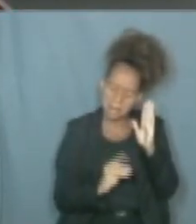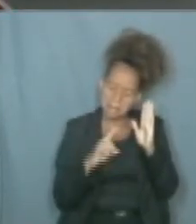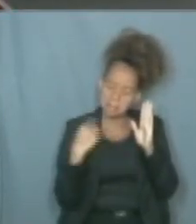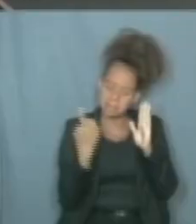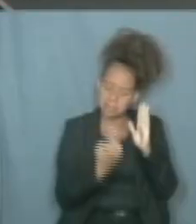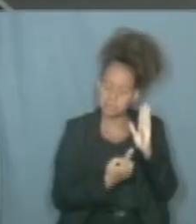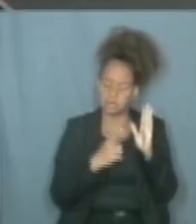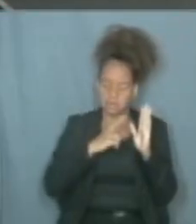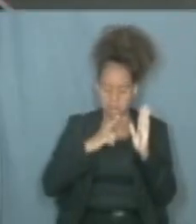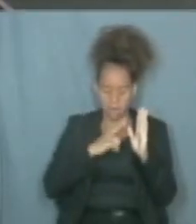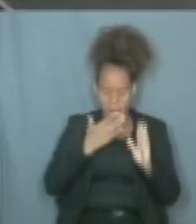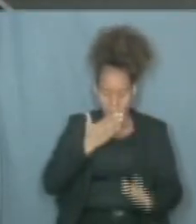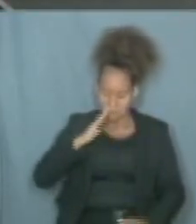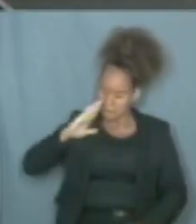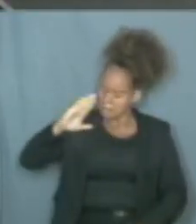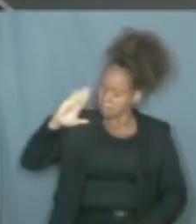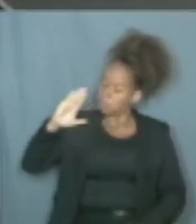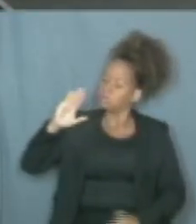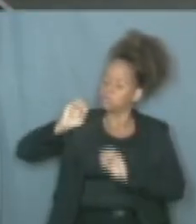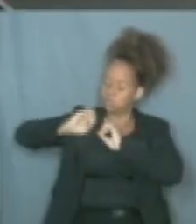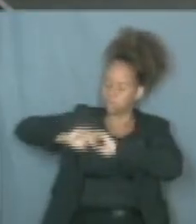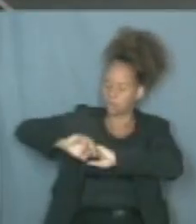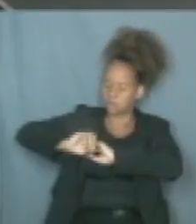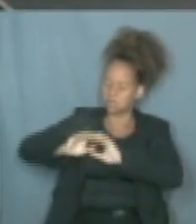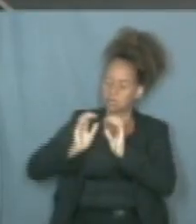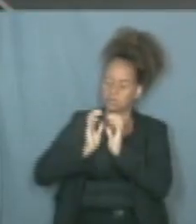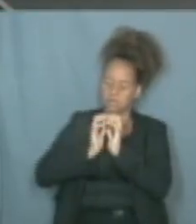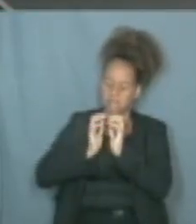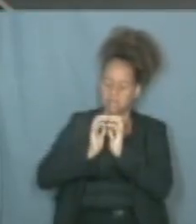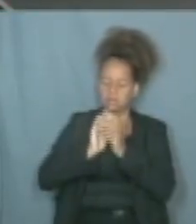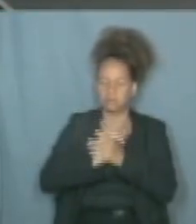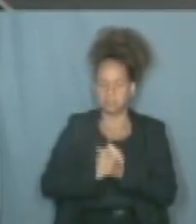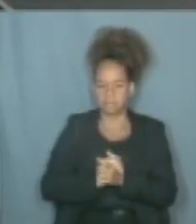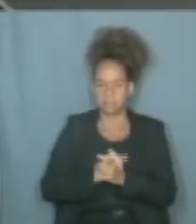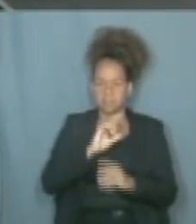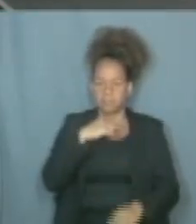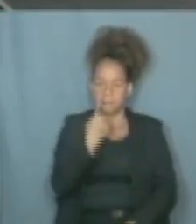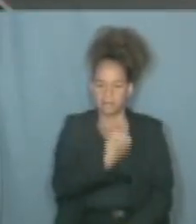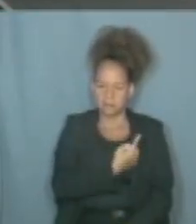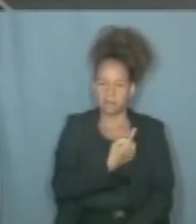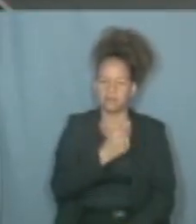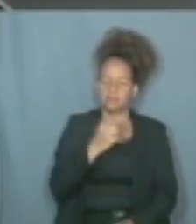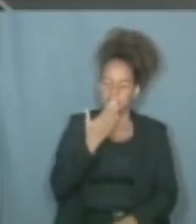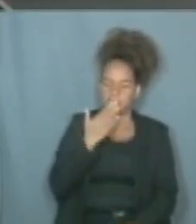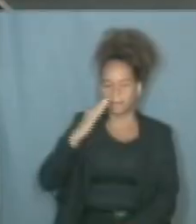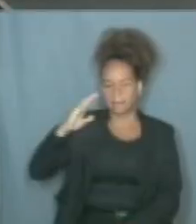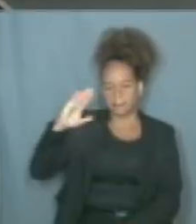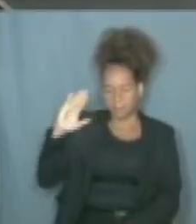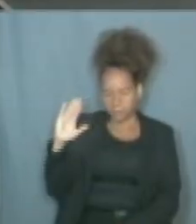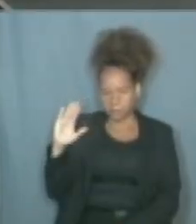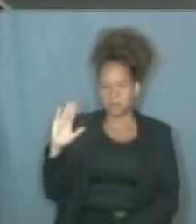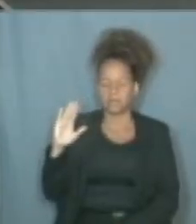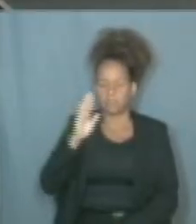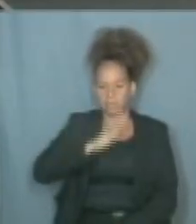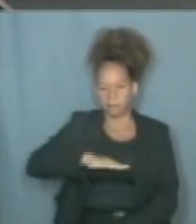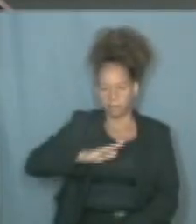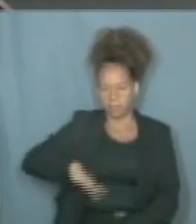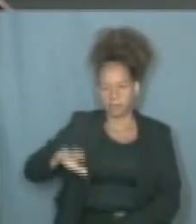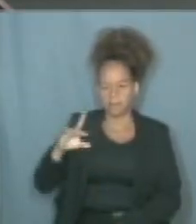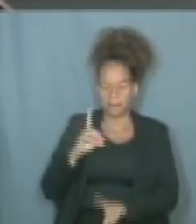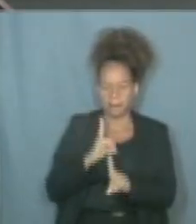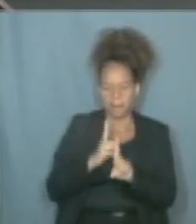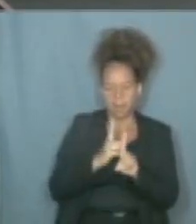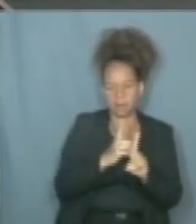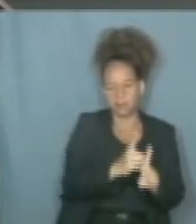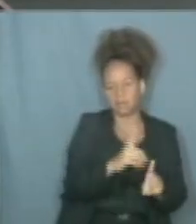gente possa assumir o compromisso com a educação da cidade do Recife, para que a gente possa assumir o compromisso com as crianças